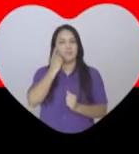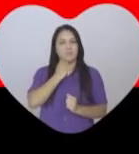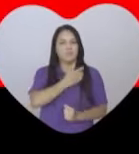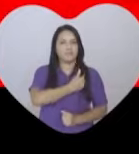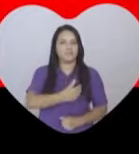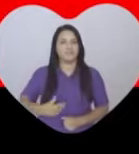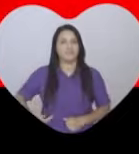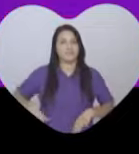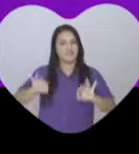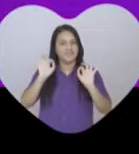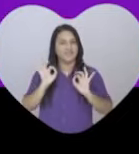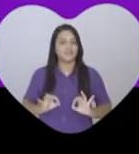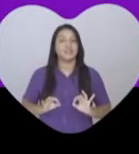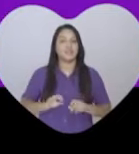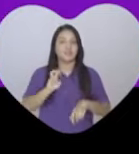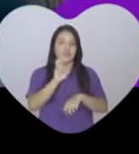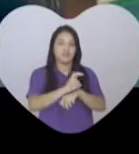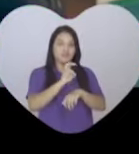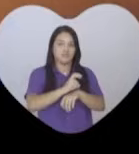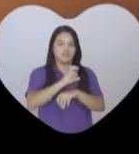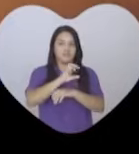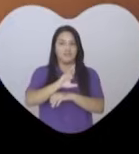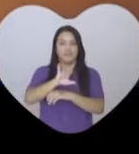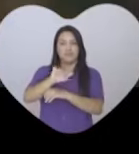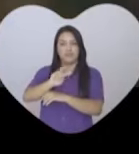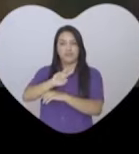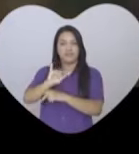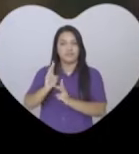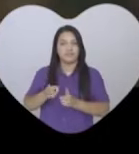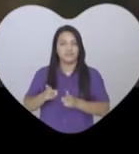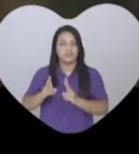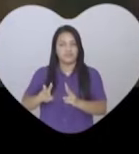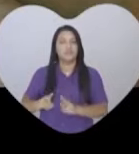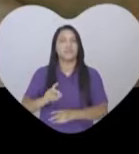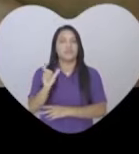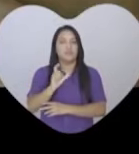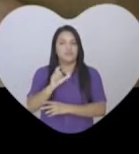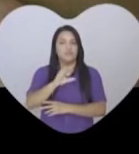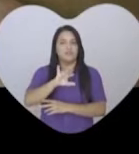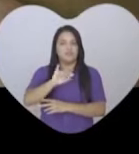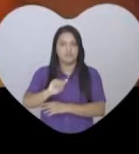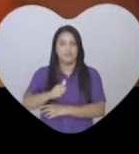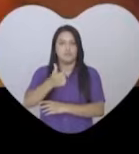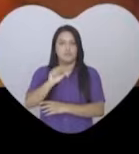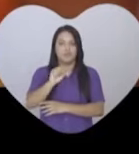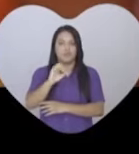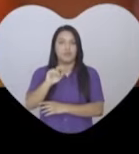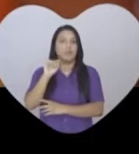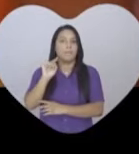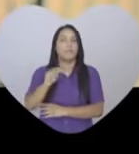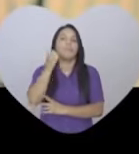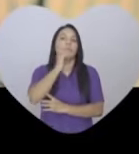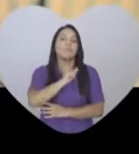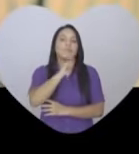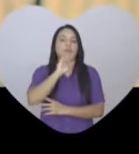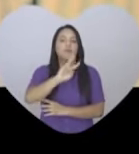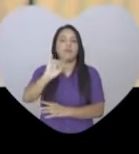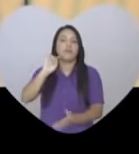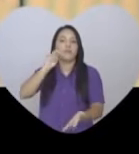Coração trabalhador. Com Paulo governador é certo. O CRIA vai continuar. Paulo vai ampliar o cartão CRIA para